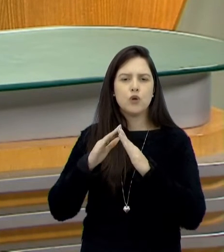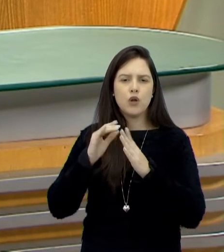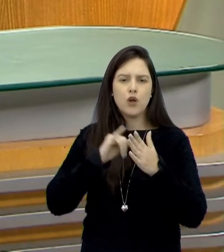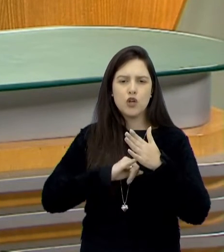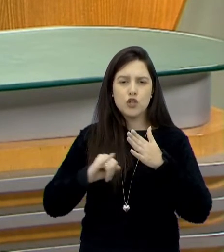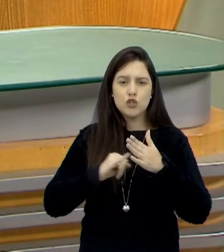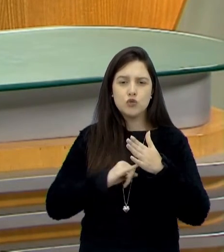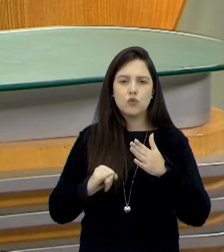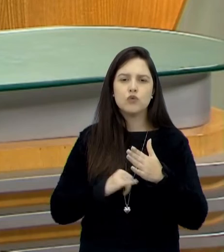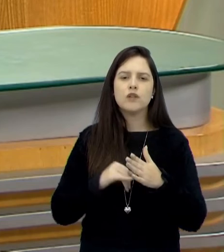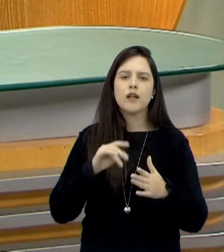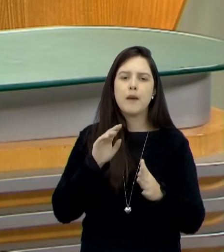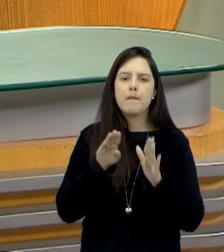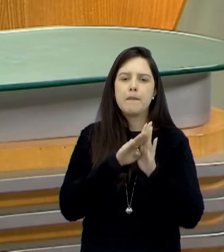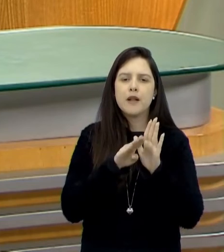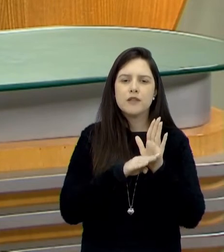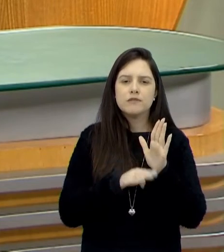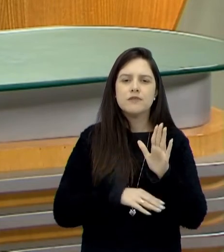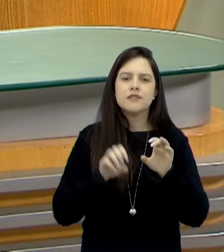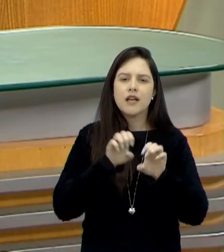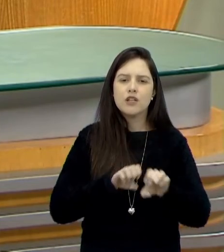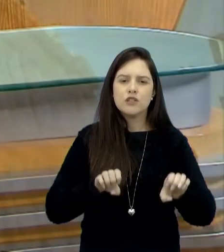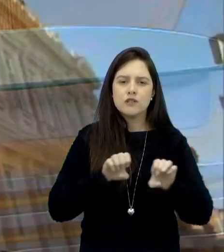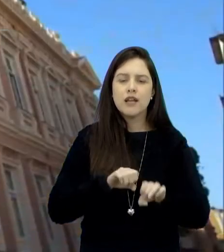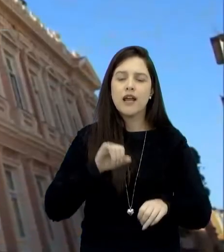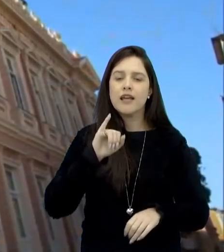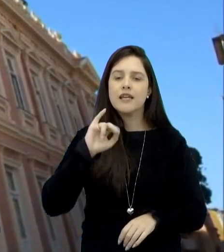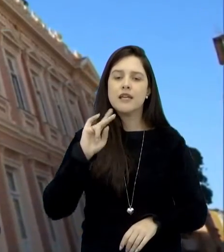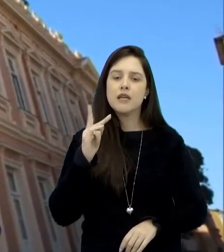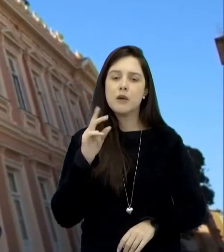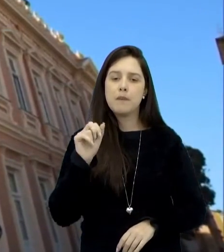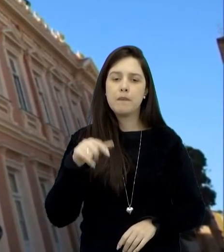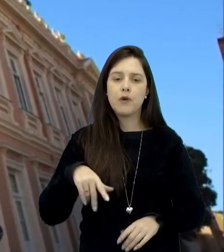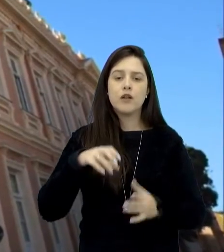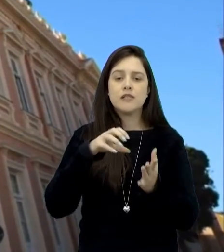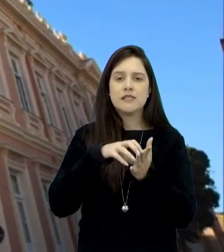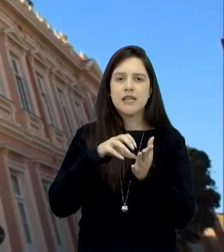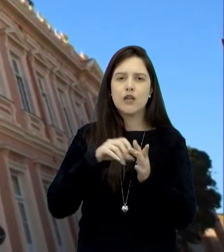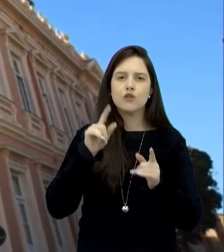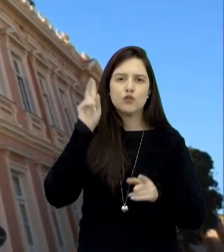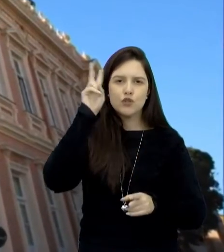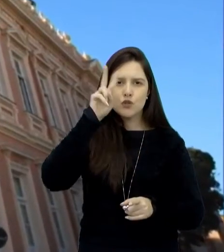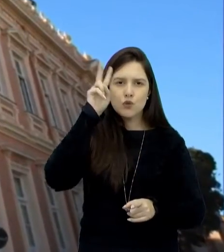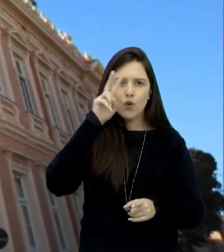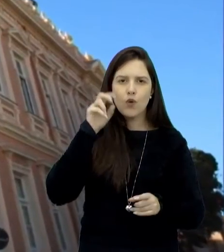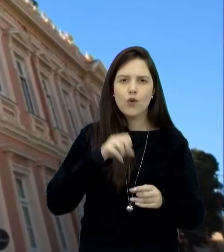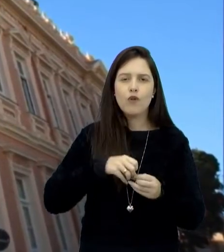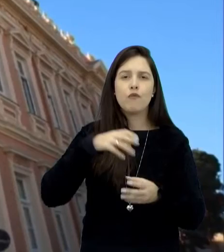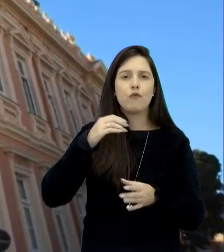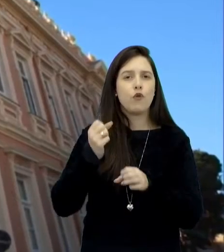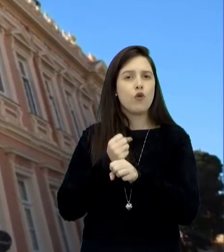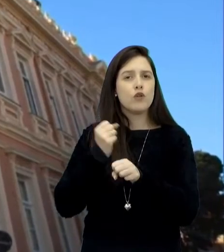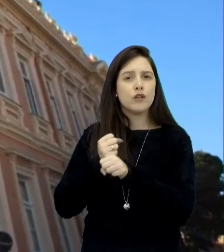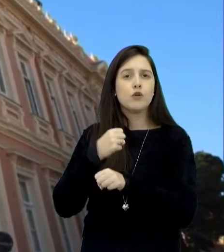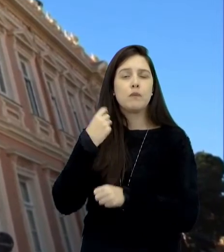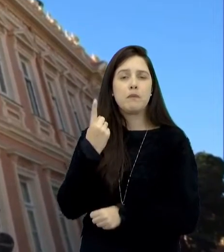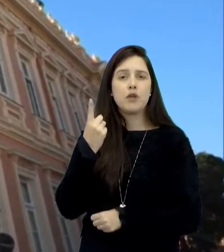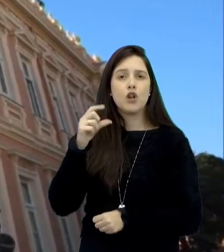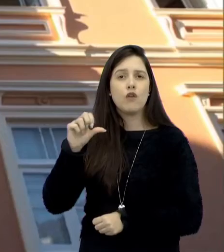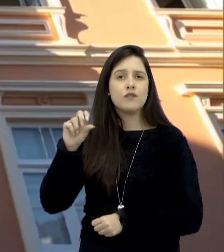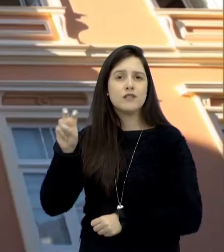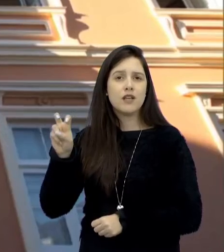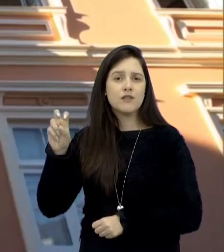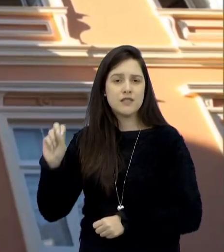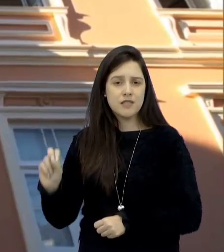do Patrimônio Artístico e Cultural IPHAN. Localizado no Centro Histórico de Salvador, ele foi construído em